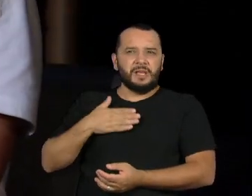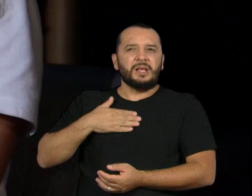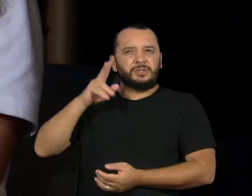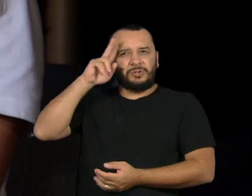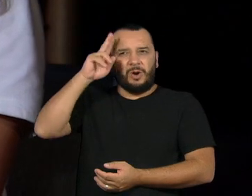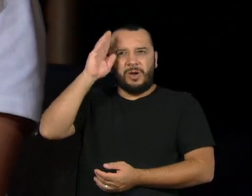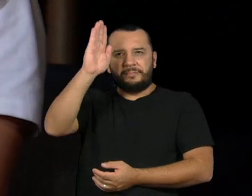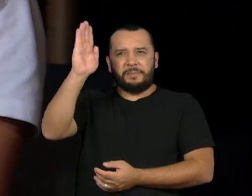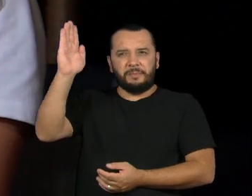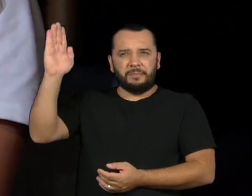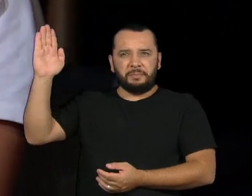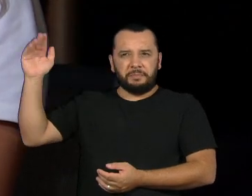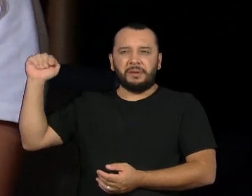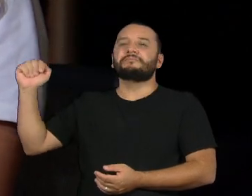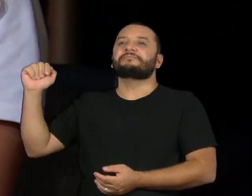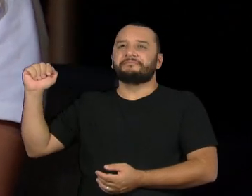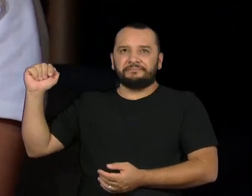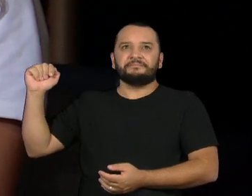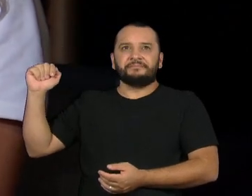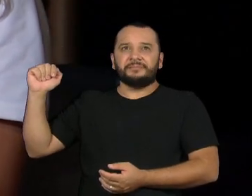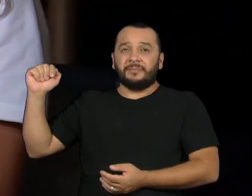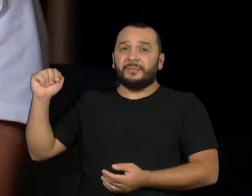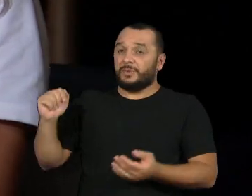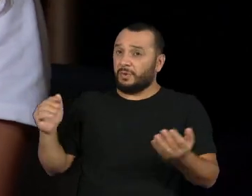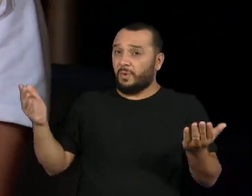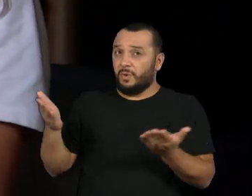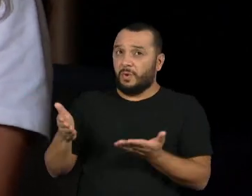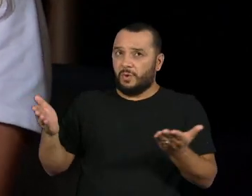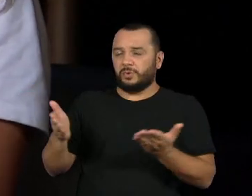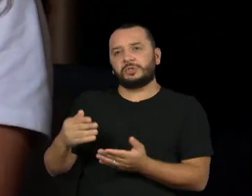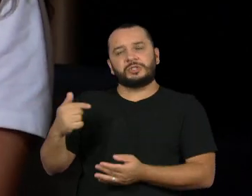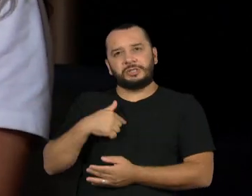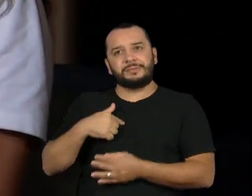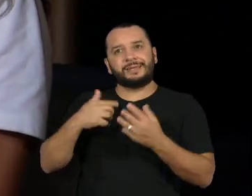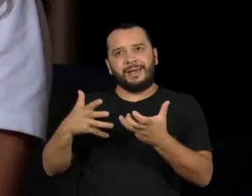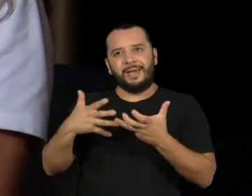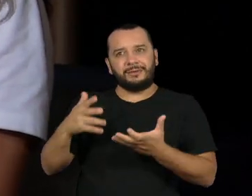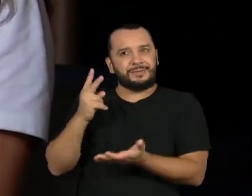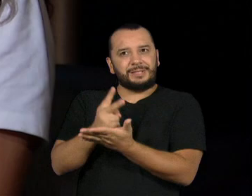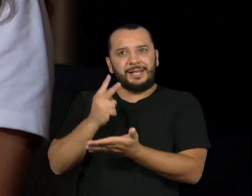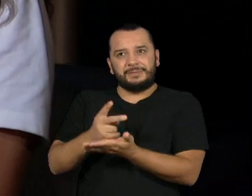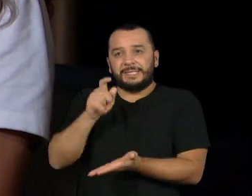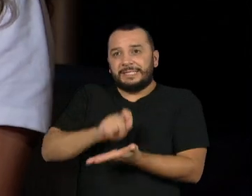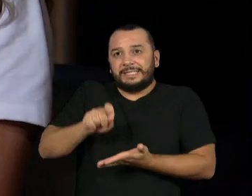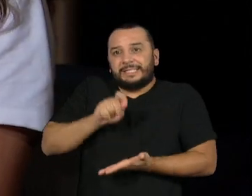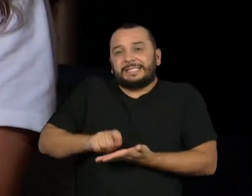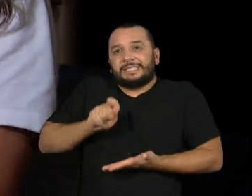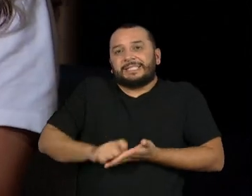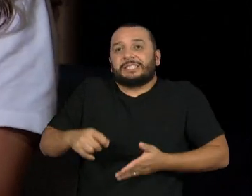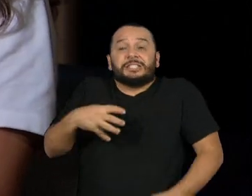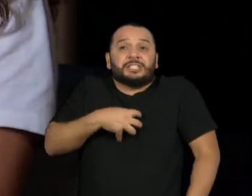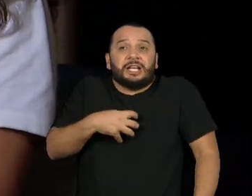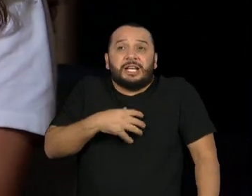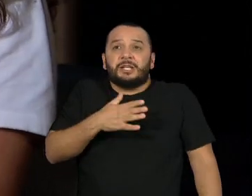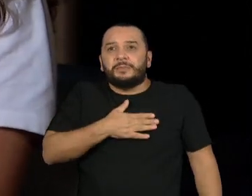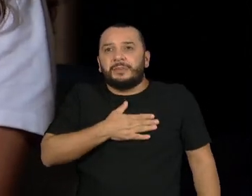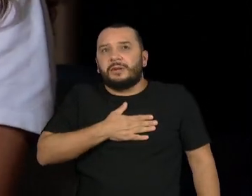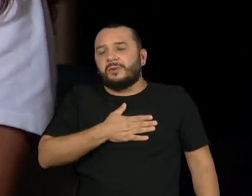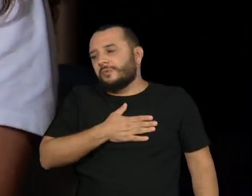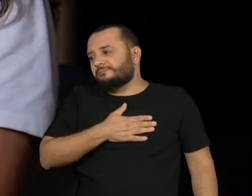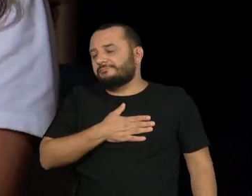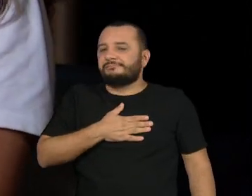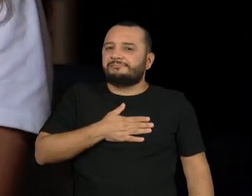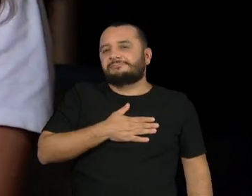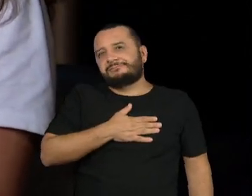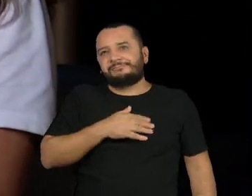Hoje eu não consigo, assim, existir sem estar escrevendo de algum jeito, porque é a maneira também que eu tenho